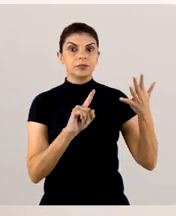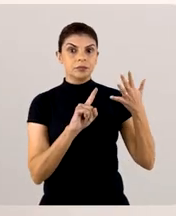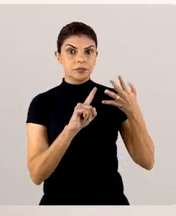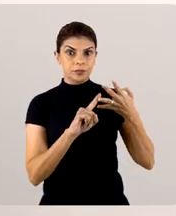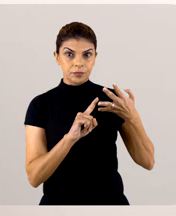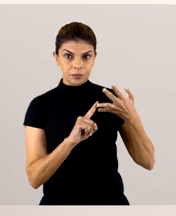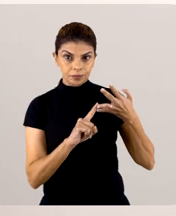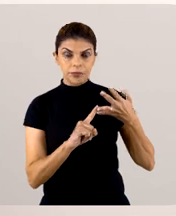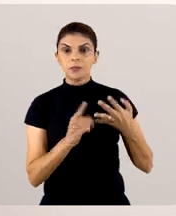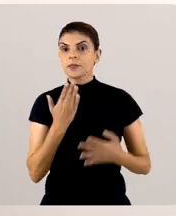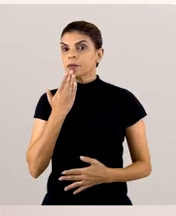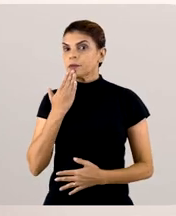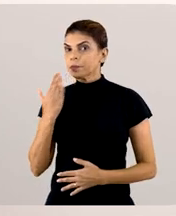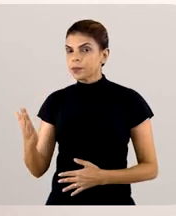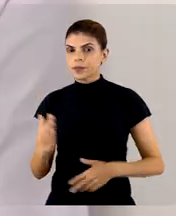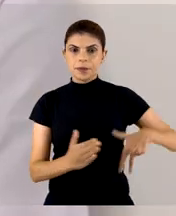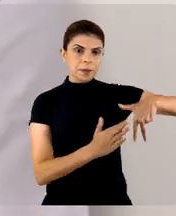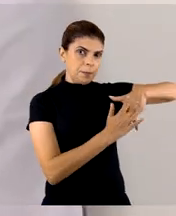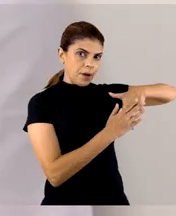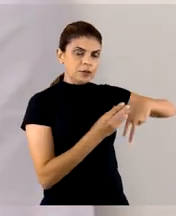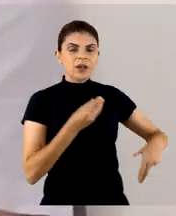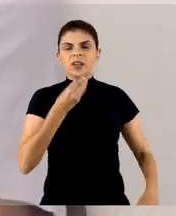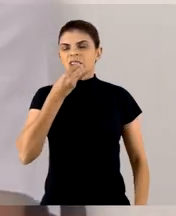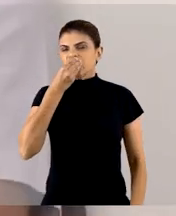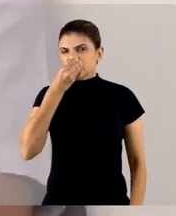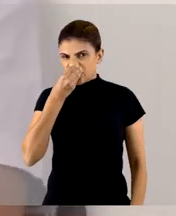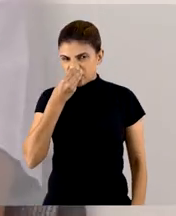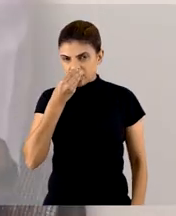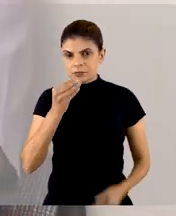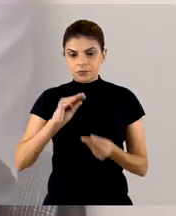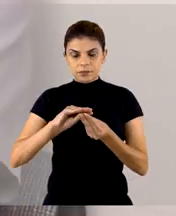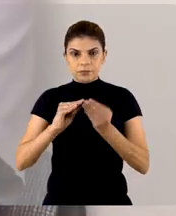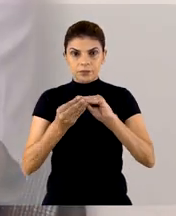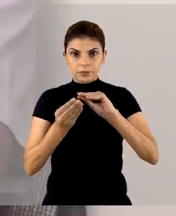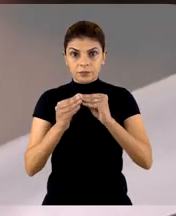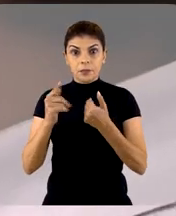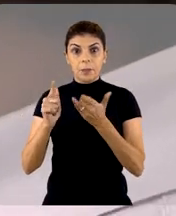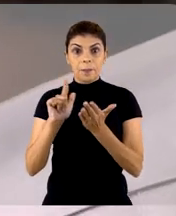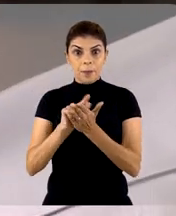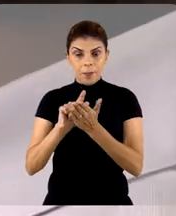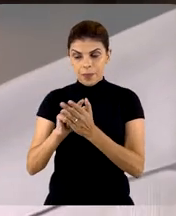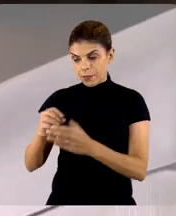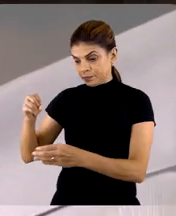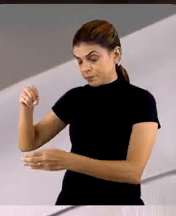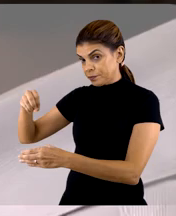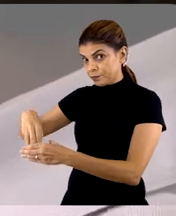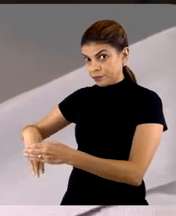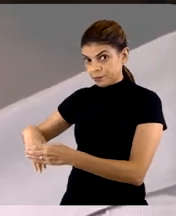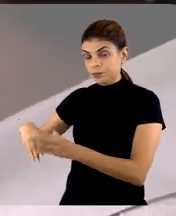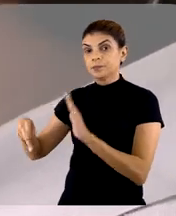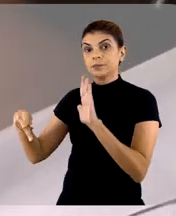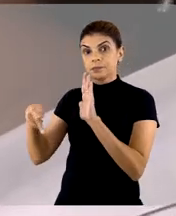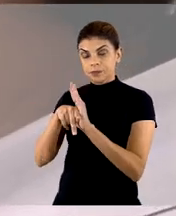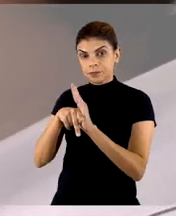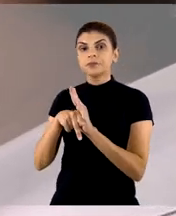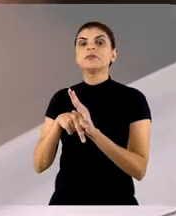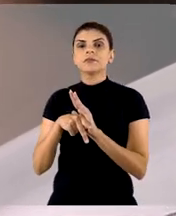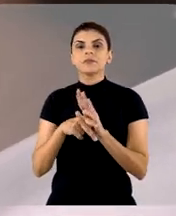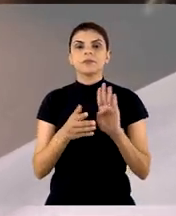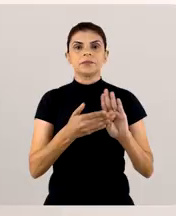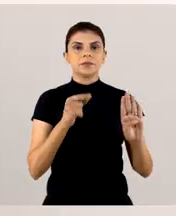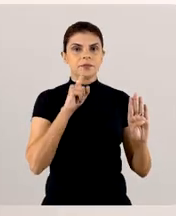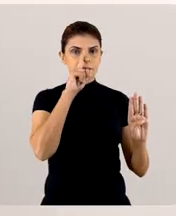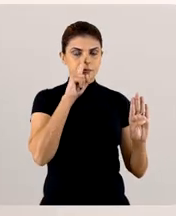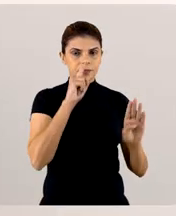Passo 4. Peça ao paciente para suar o nariz e descarte o lenço de papel na bolsa de biossegurança.